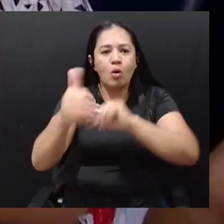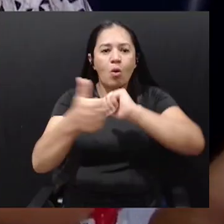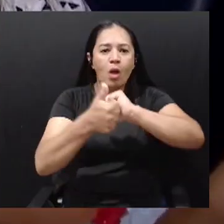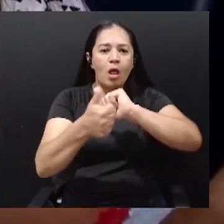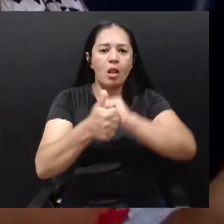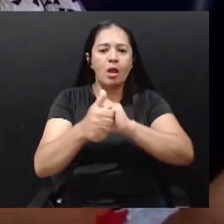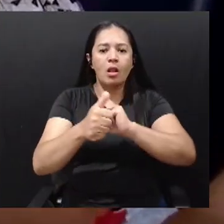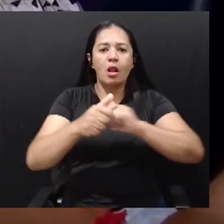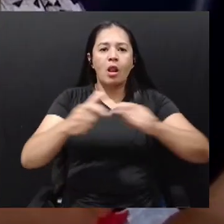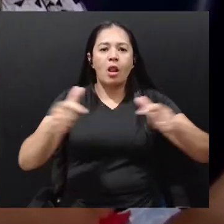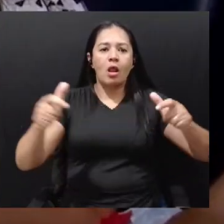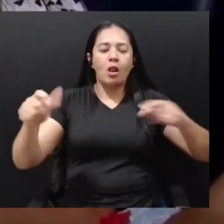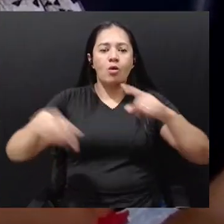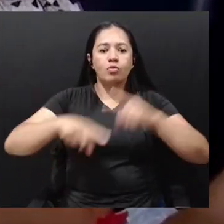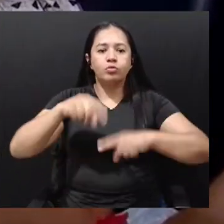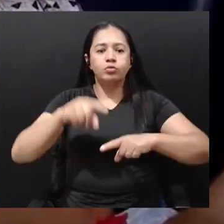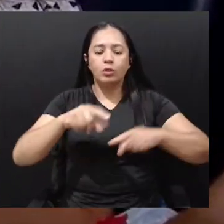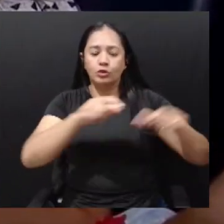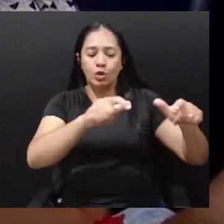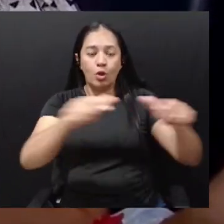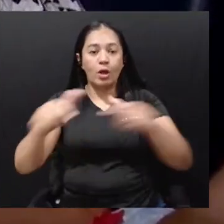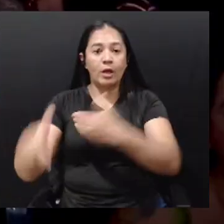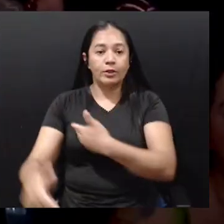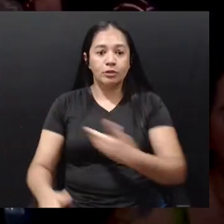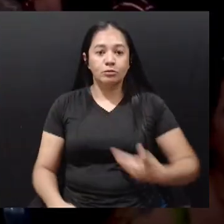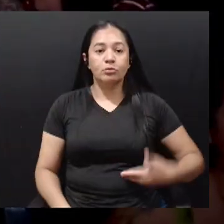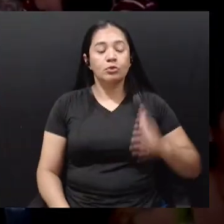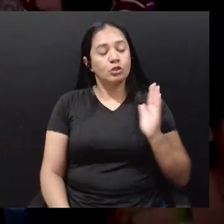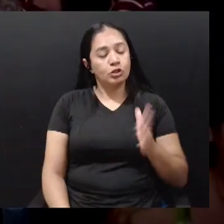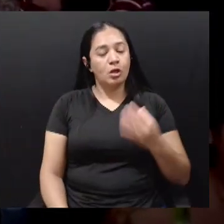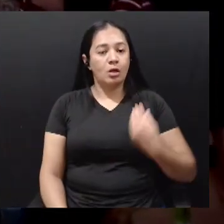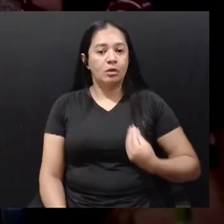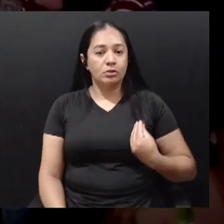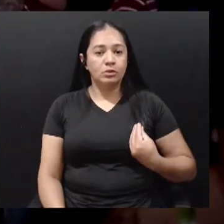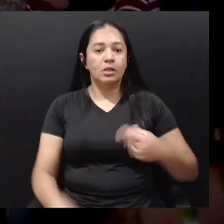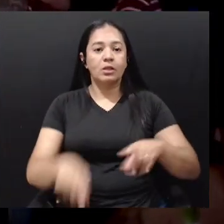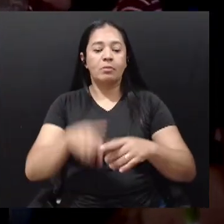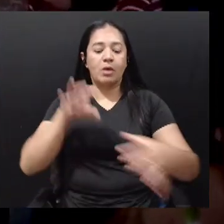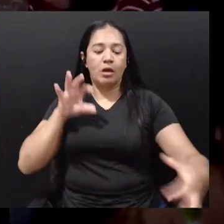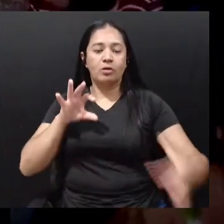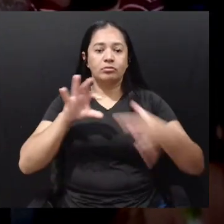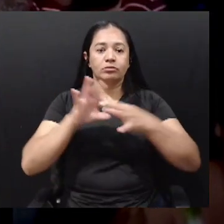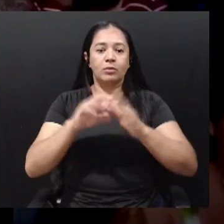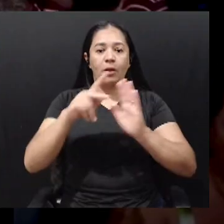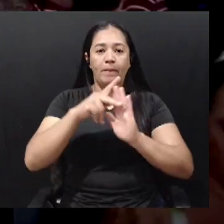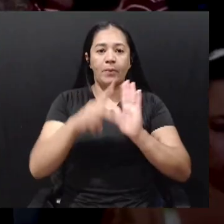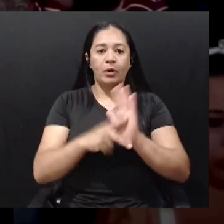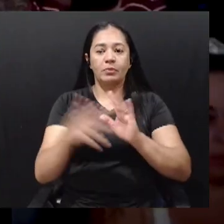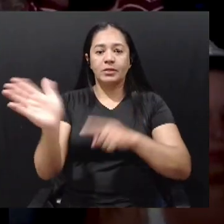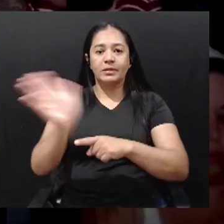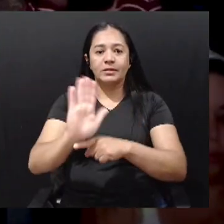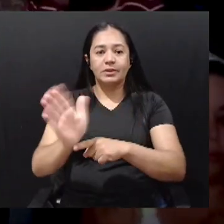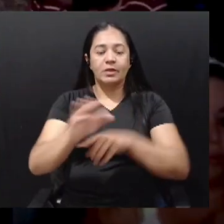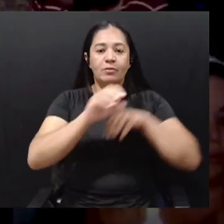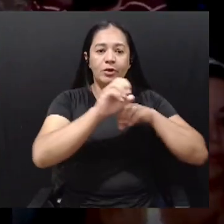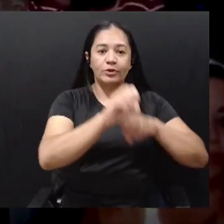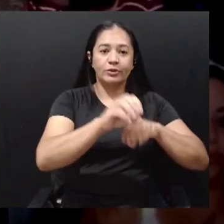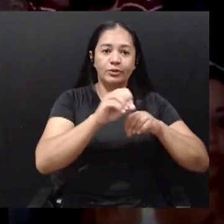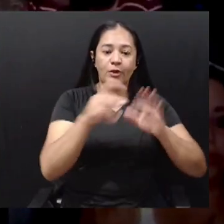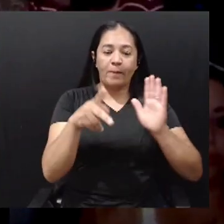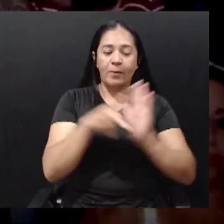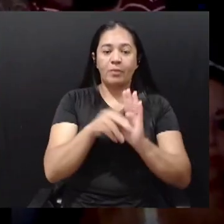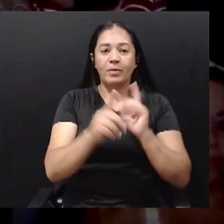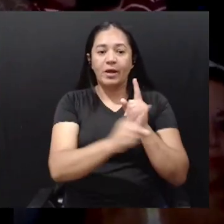equipamentos públicos já existentes, além de integrar o programa Cinema e Educação, destinado a atender a diretriz da